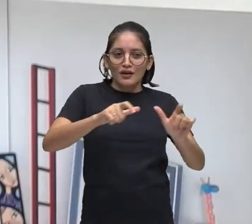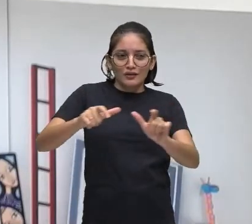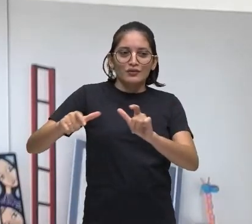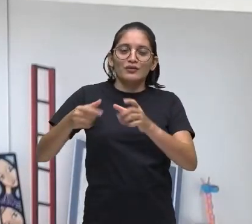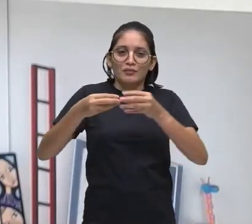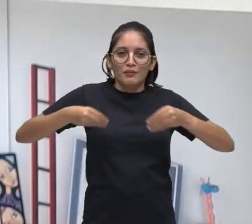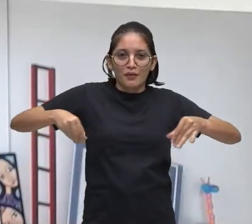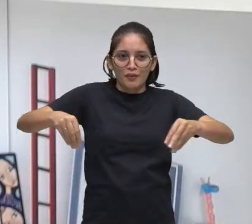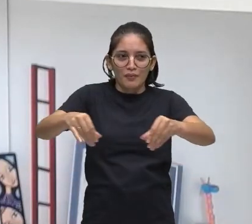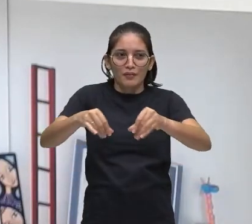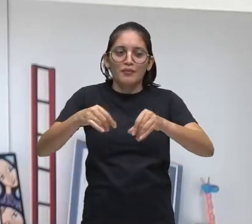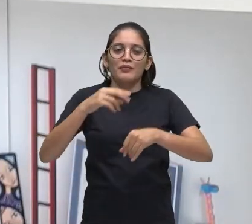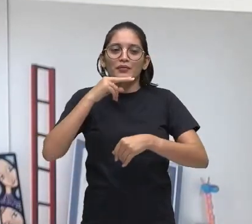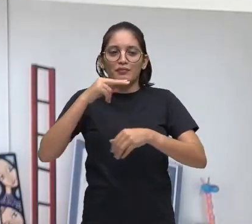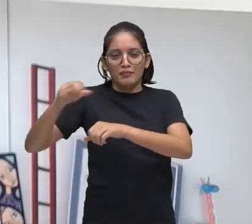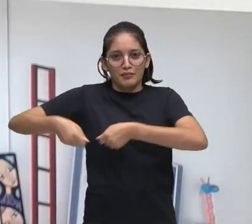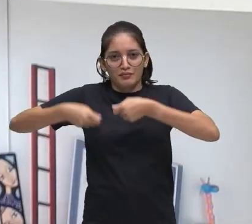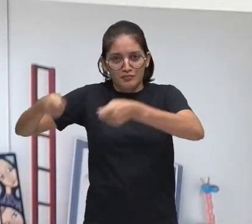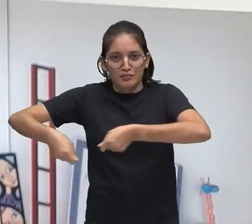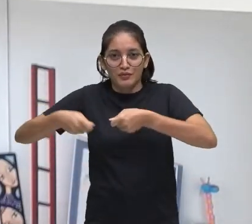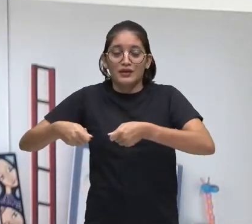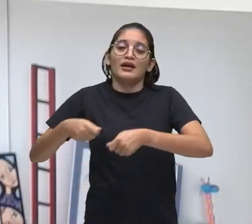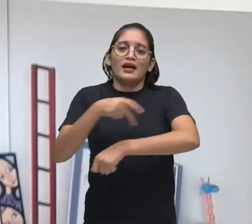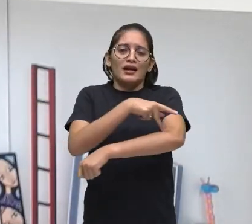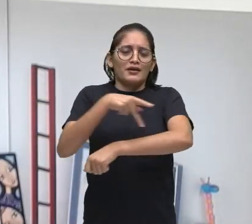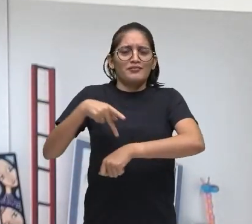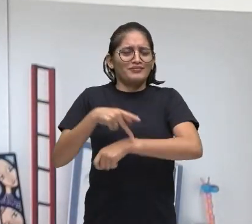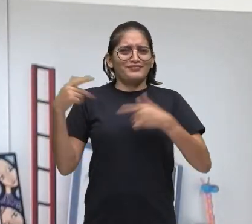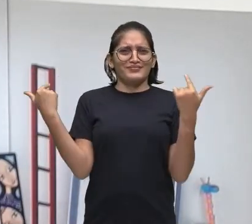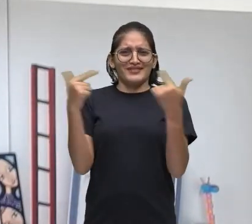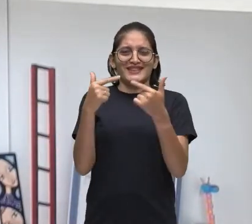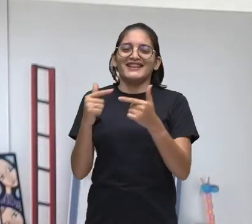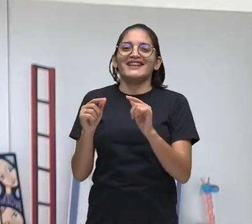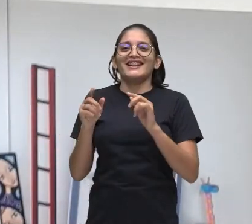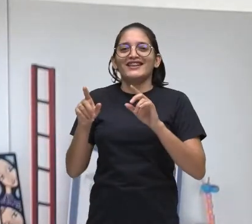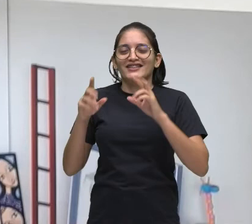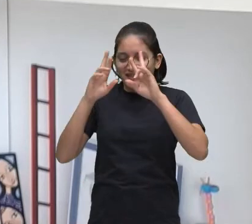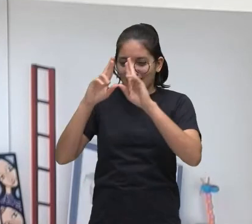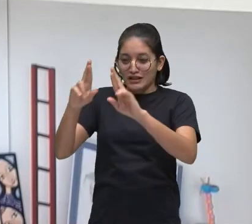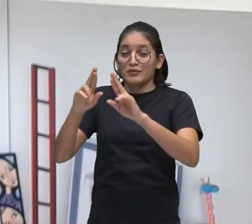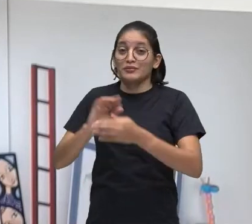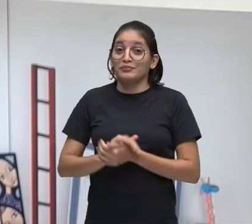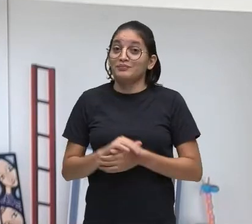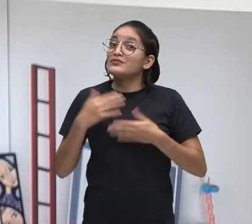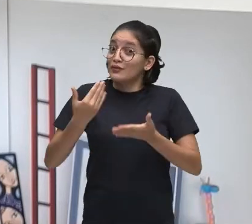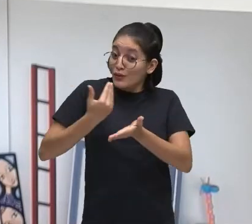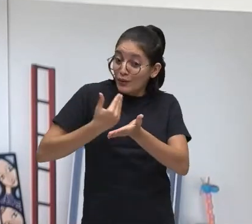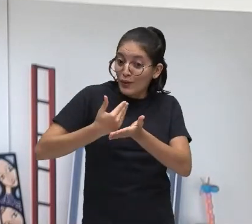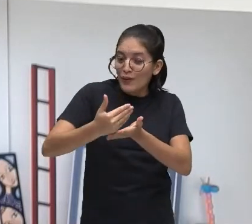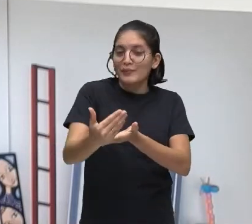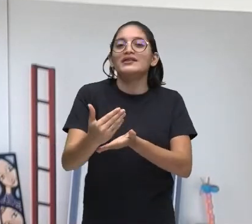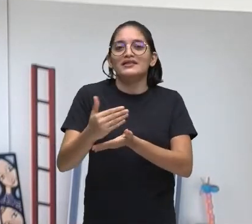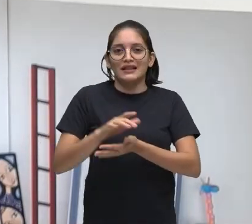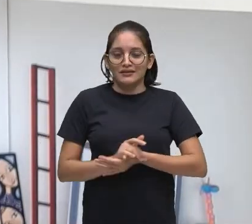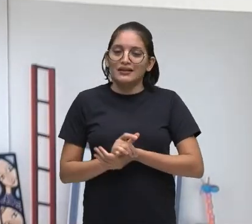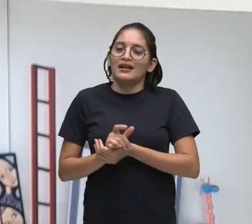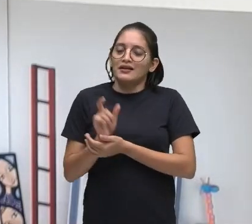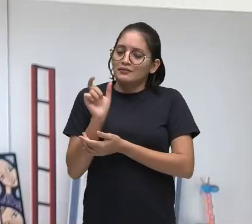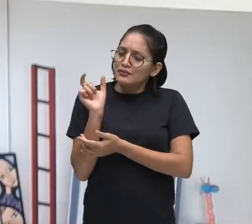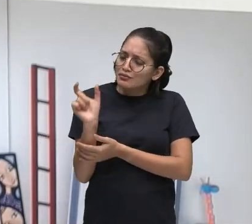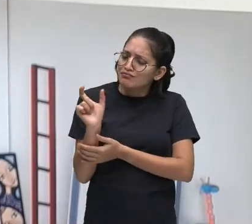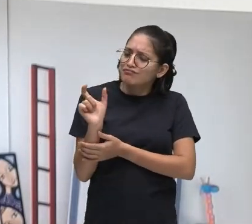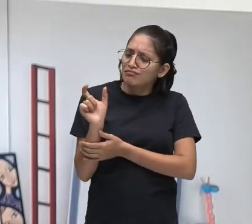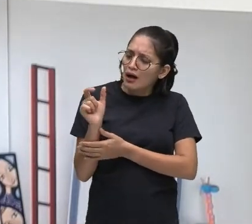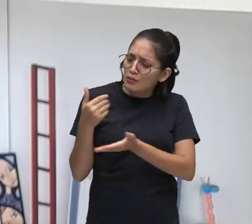enxada, pedagogia retada que ganhou muito respeito. Foi assim que teve início, com palavras geradoras,